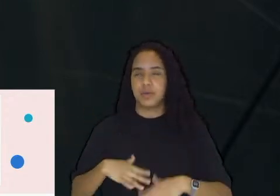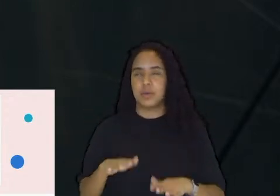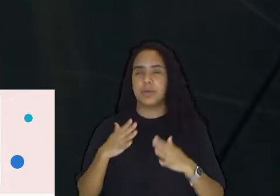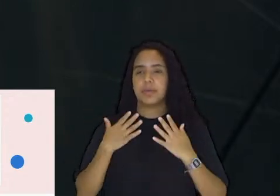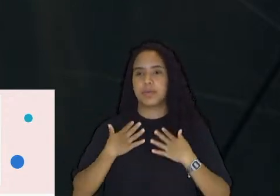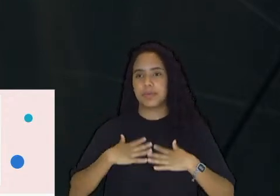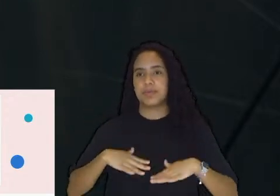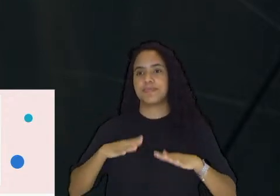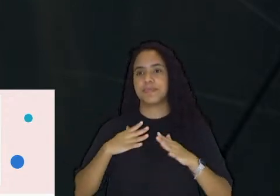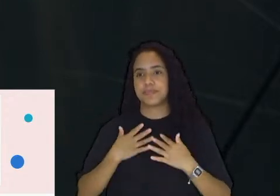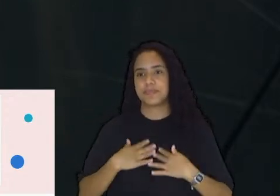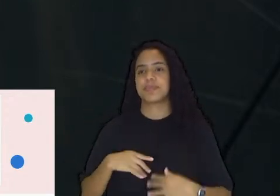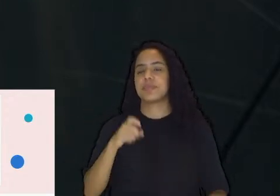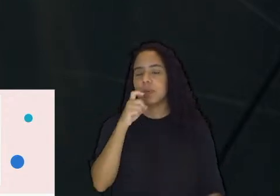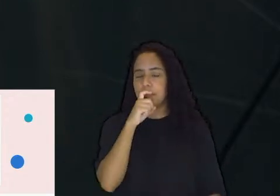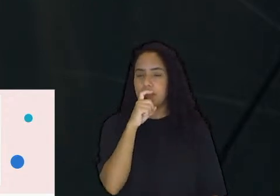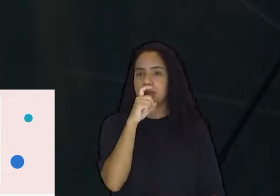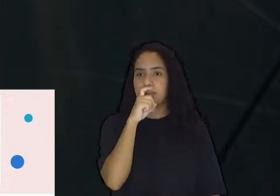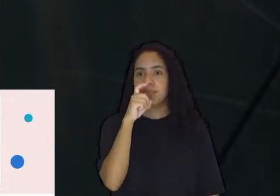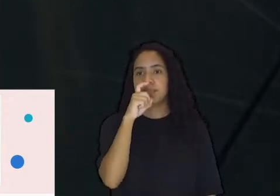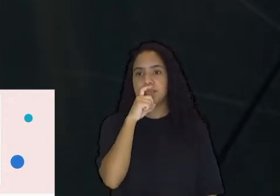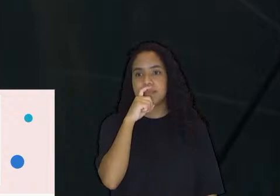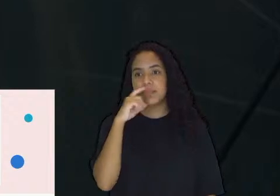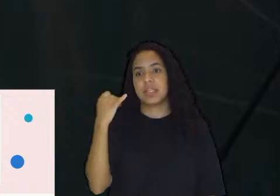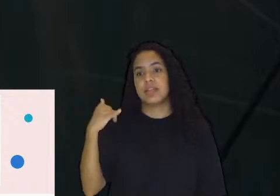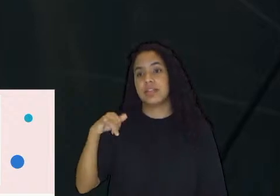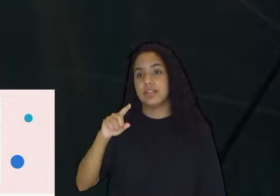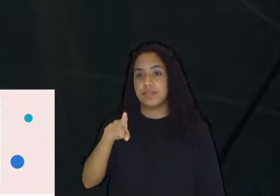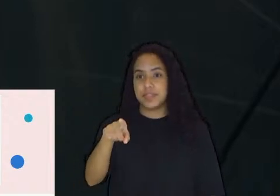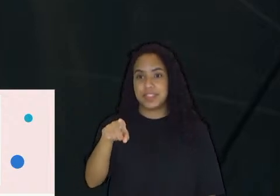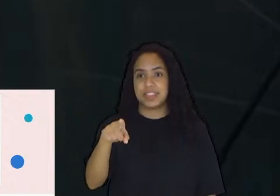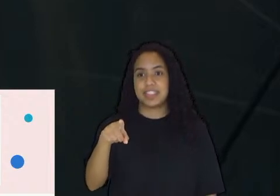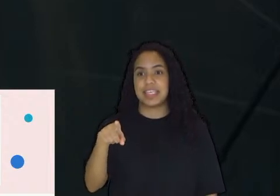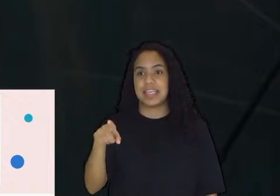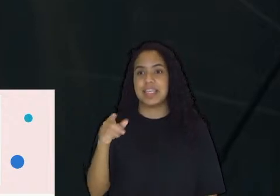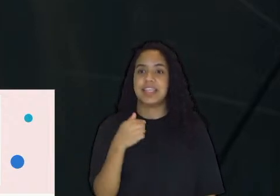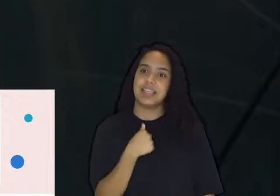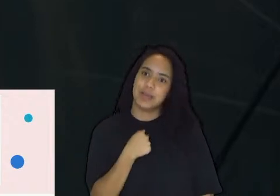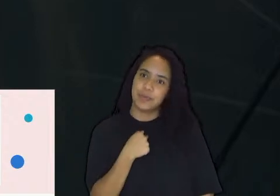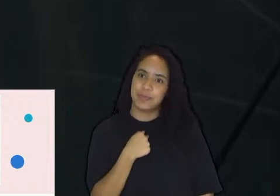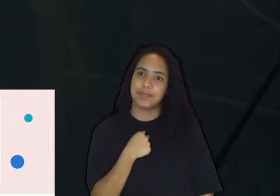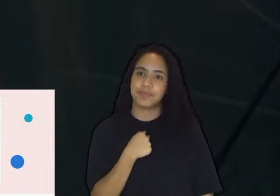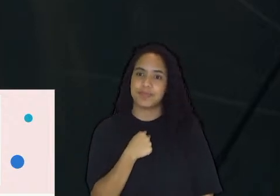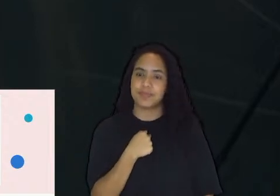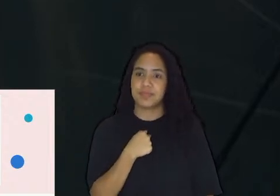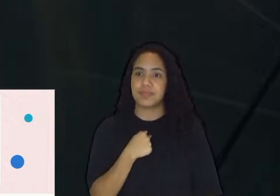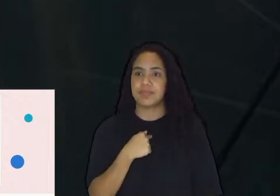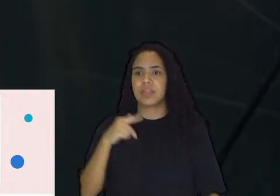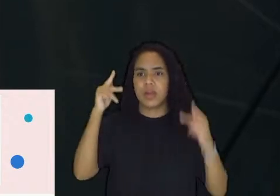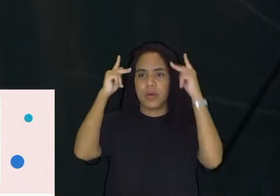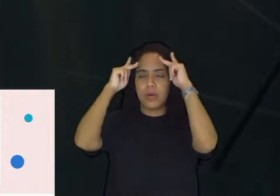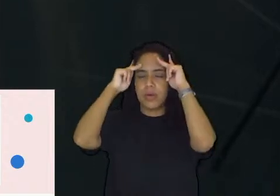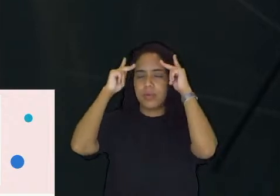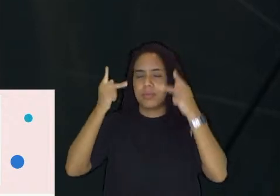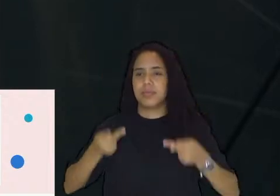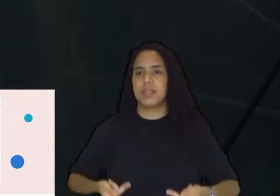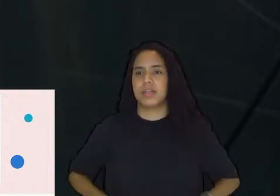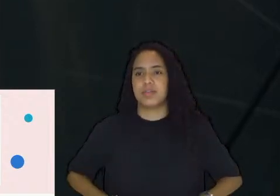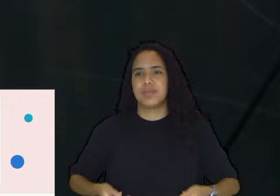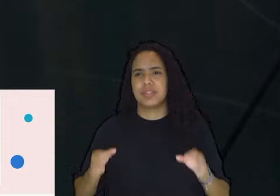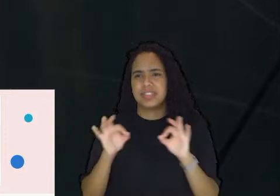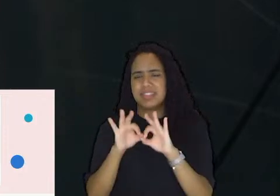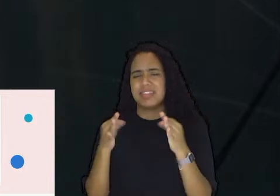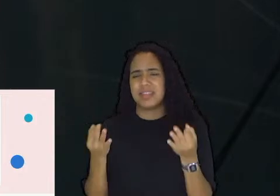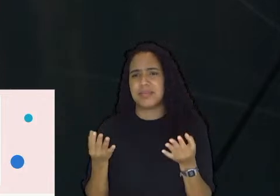eu, que somos pais maus, sabemos dar boas dádivas aos nossos filhos, quanto mais o nosso Pai que está